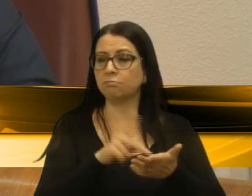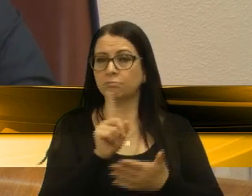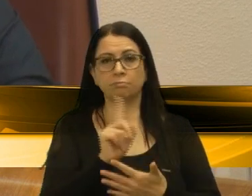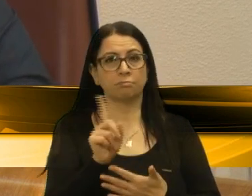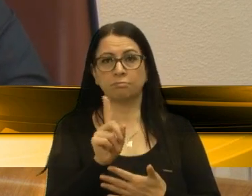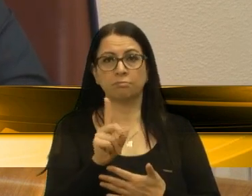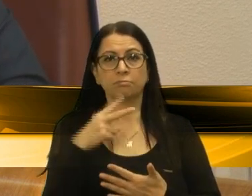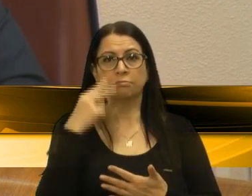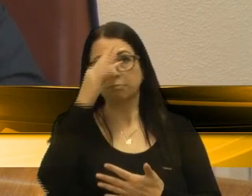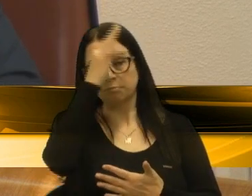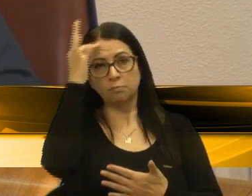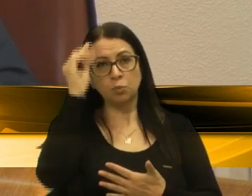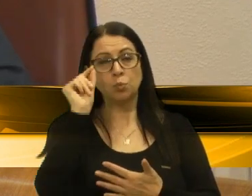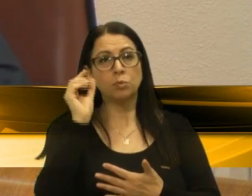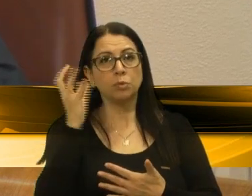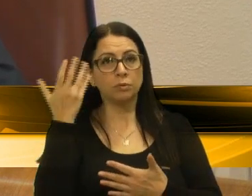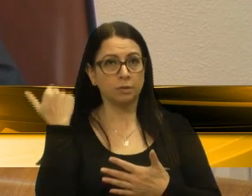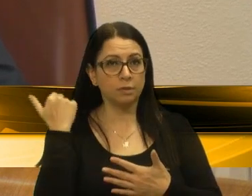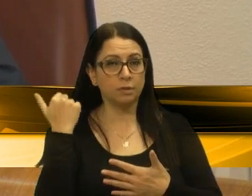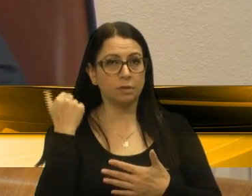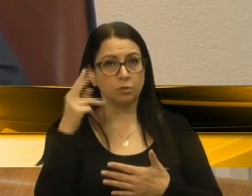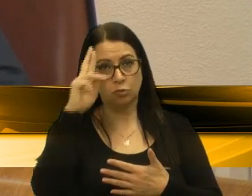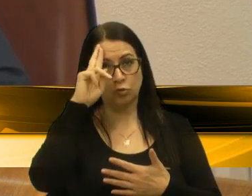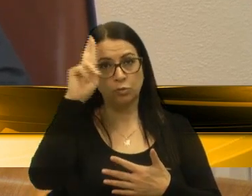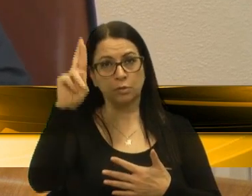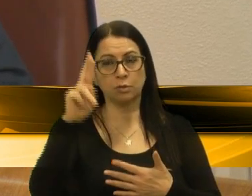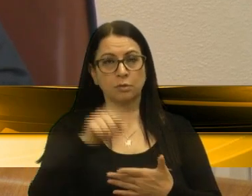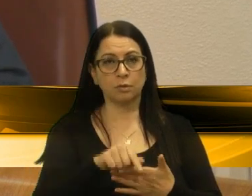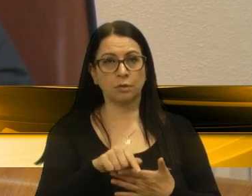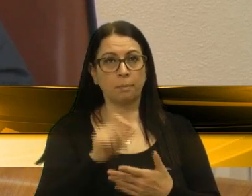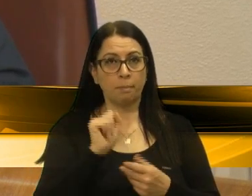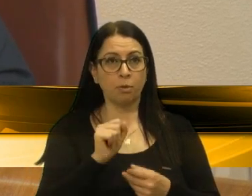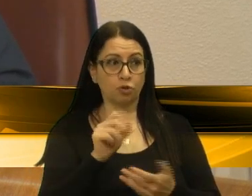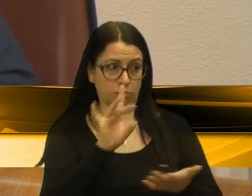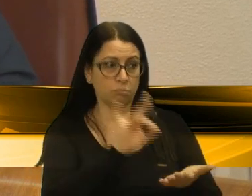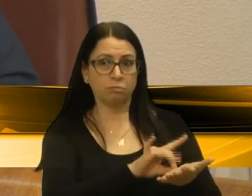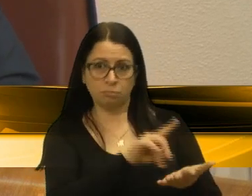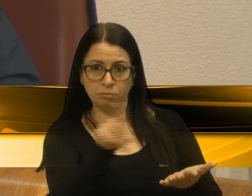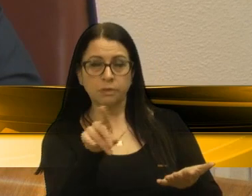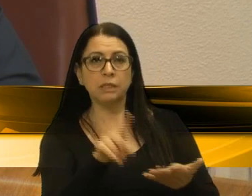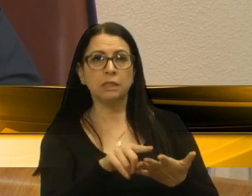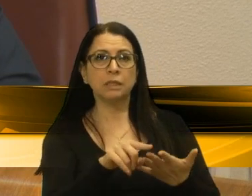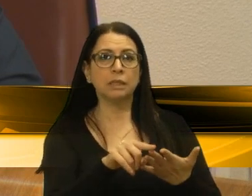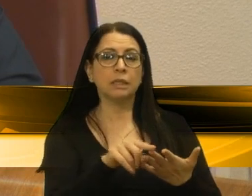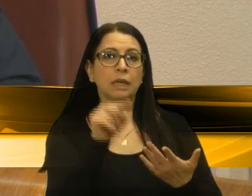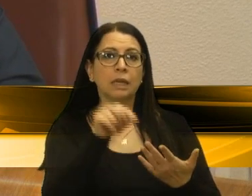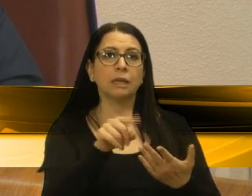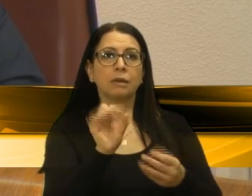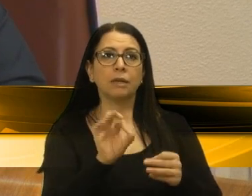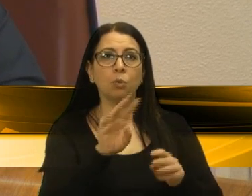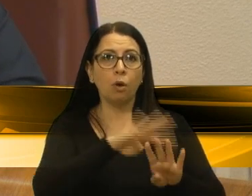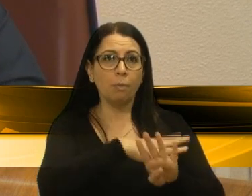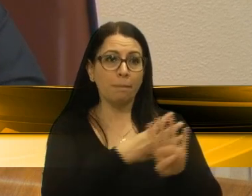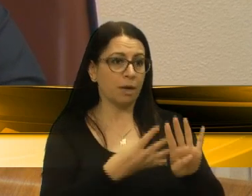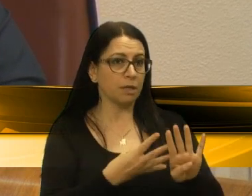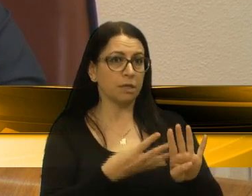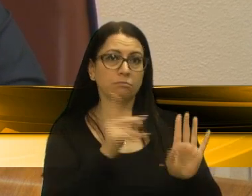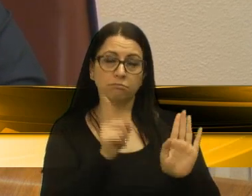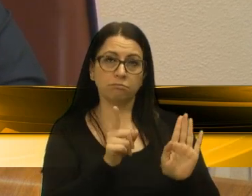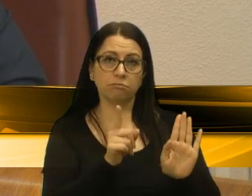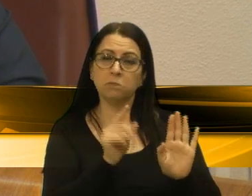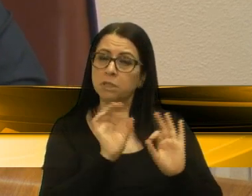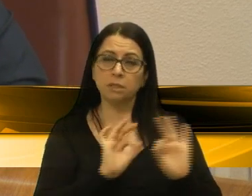número de passageiros era a Visate. A Visate dizia, transportei 200 pessoas. Só que daí o diretor estava lá dentro,